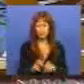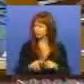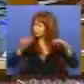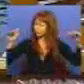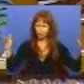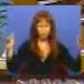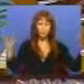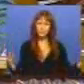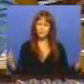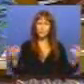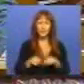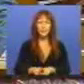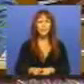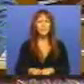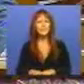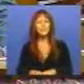aumentar.